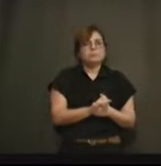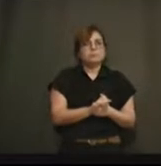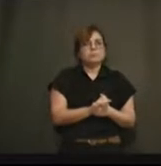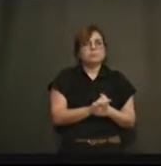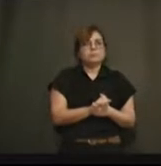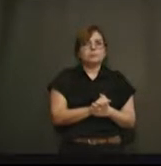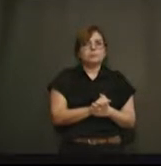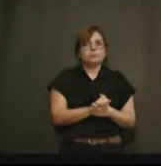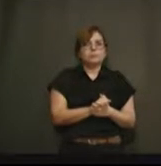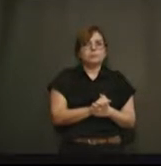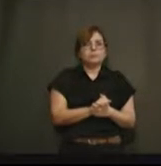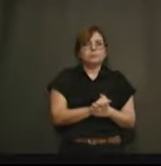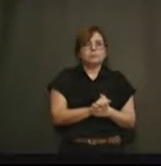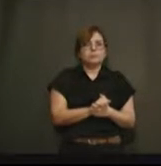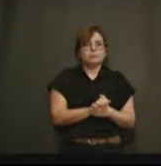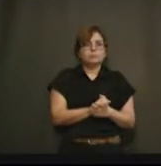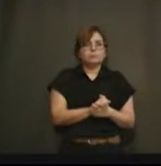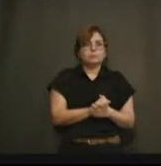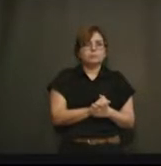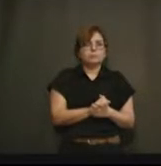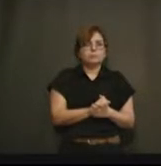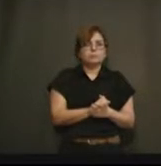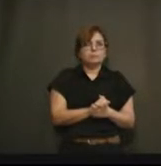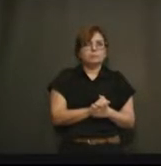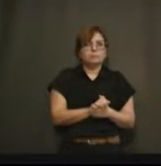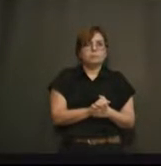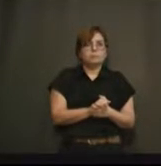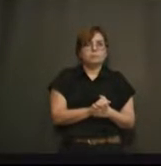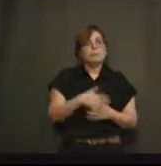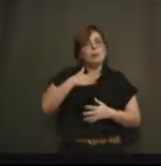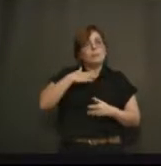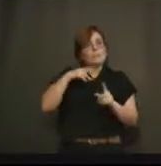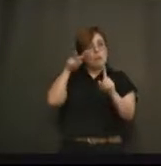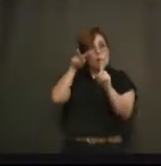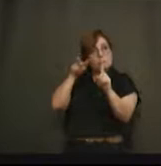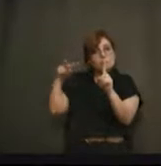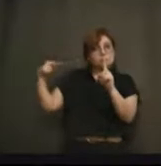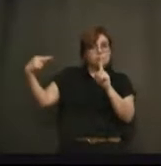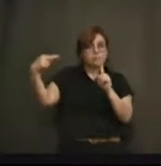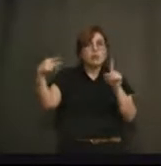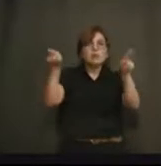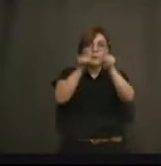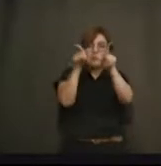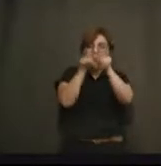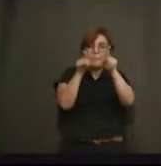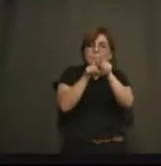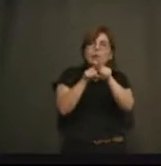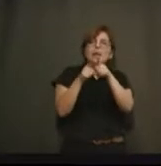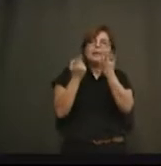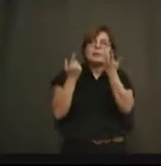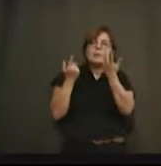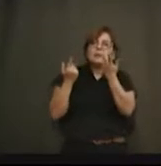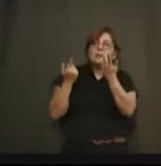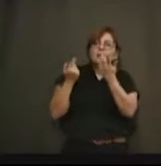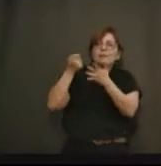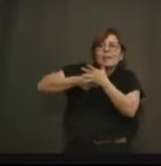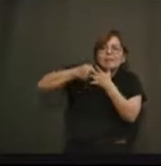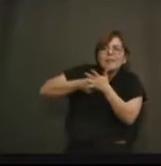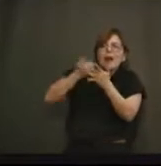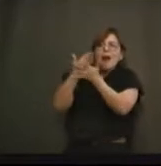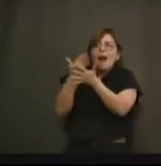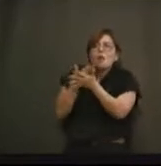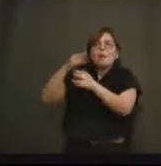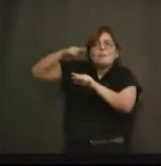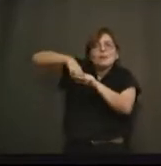E enfim, evidentemente, desse ponto de vista, tudo que a gente possa fazer no sentido que as aulas de matemática sejam cada vez